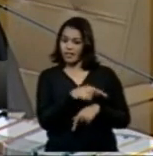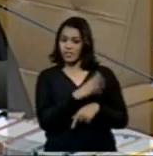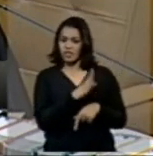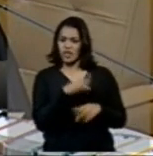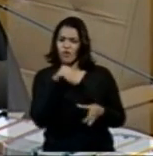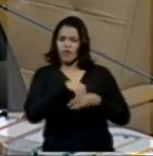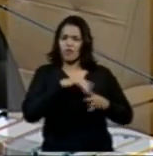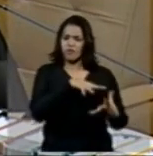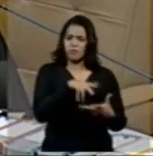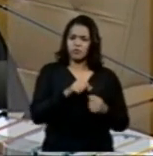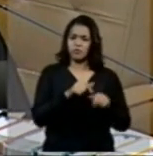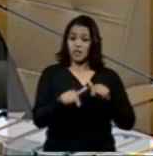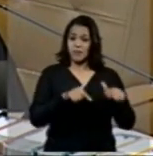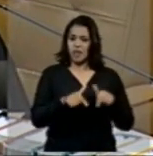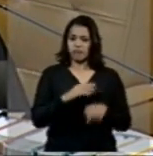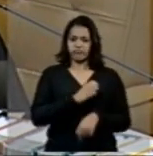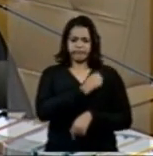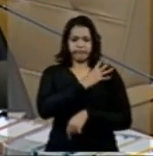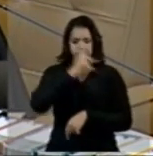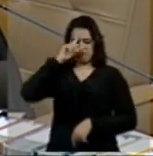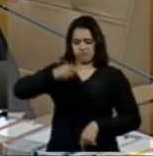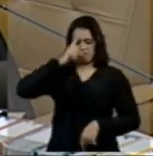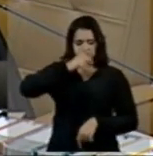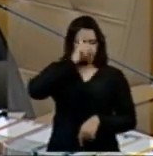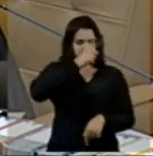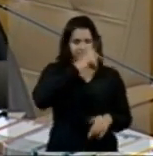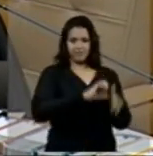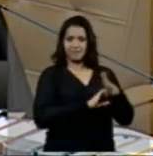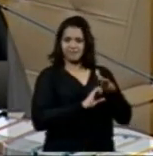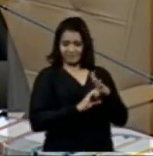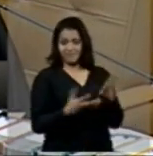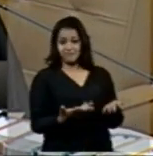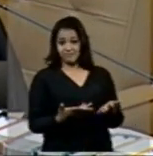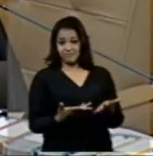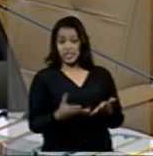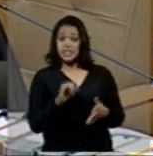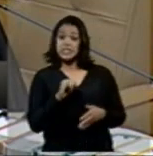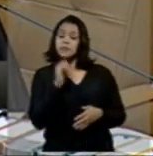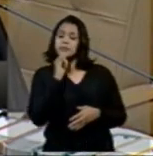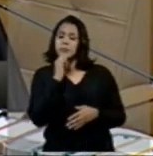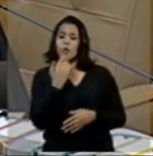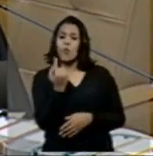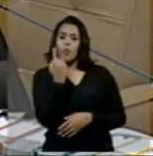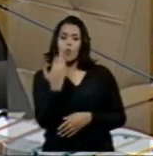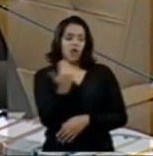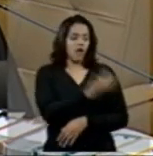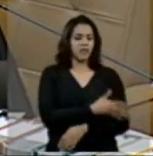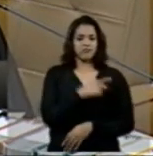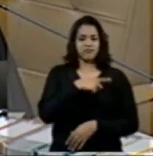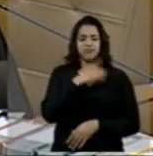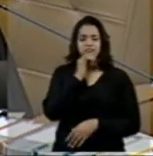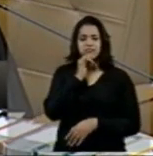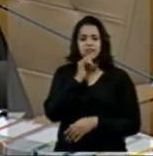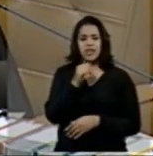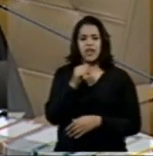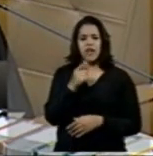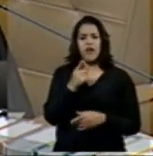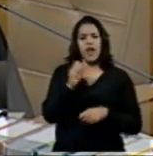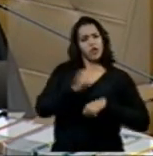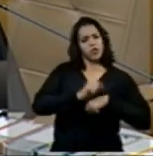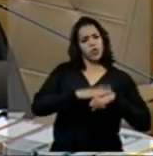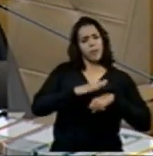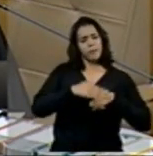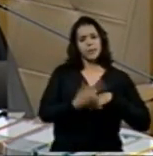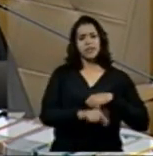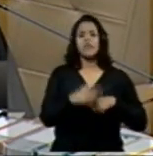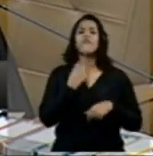mundo do trabalho a ditadura do patronato. Fecho aspas. Se de um lado se reconhece a mitigação da autonomia da vontade do